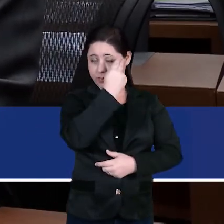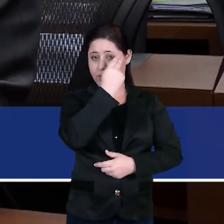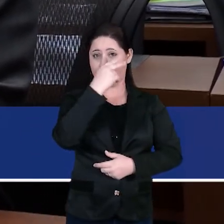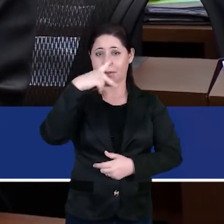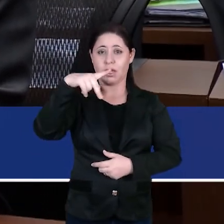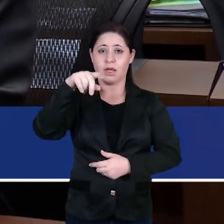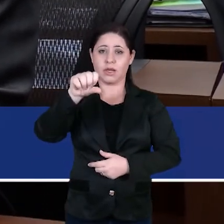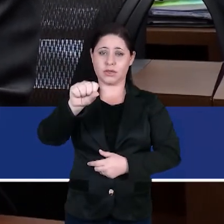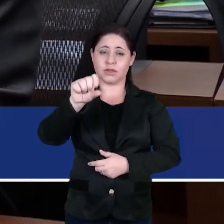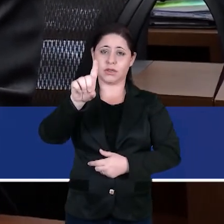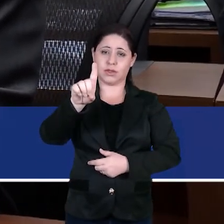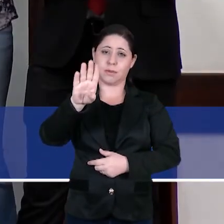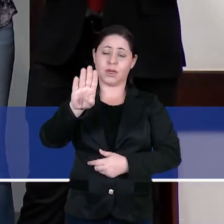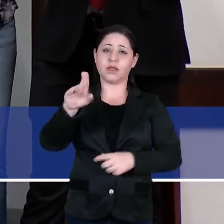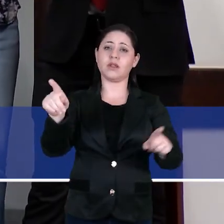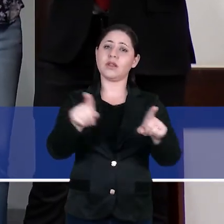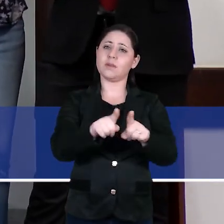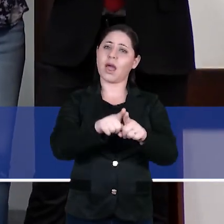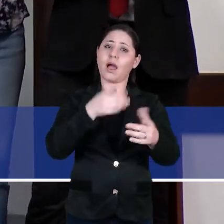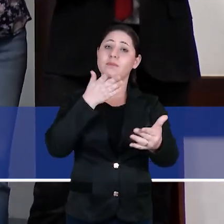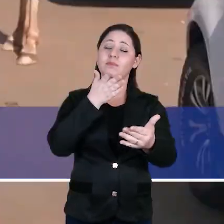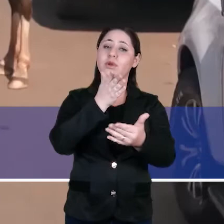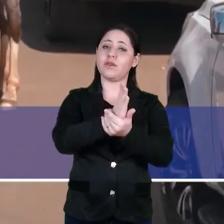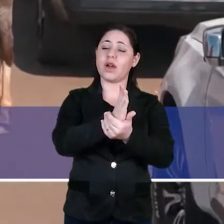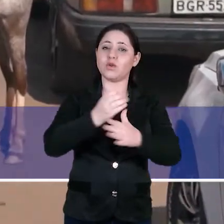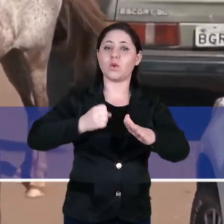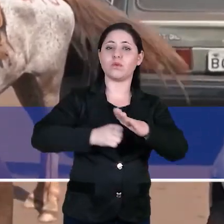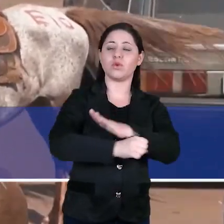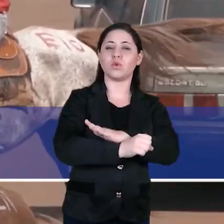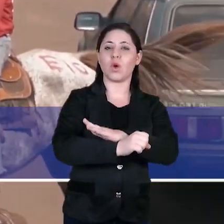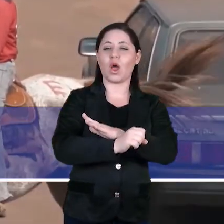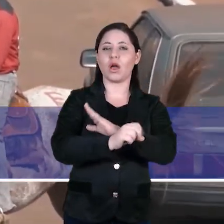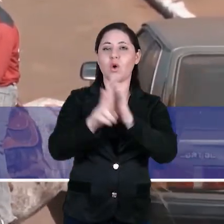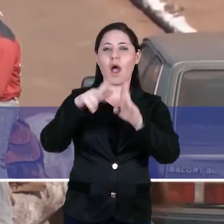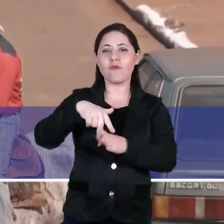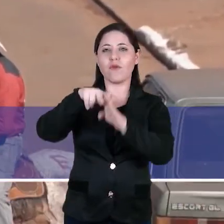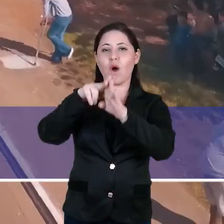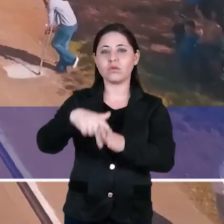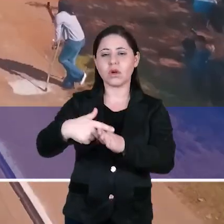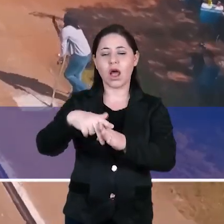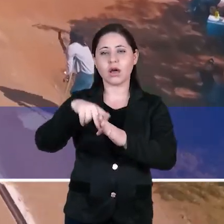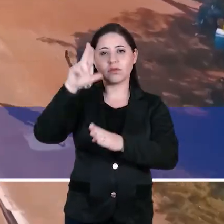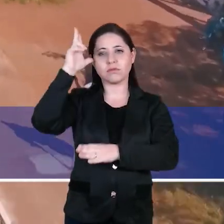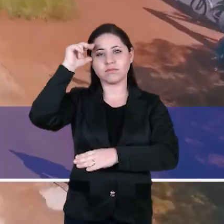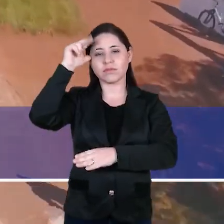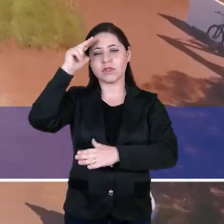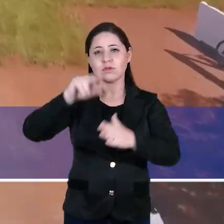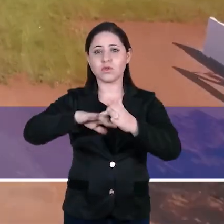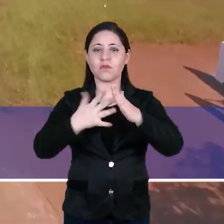do PSDB, por sua vez, também teve aprovada a inclusão da Cavalgada de Selvíria,